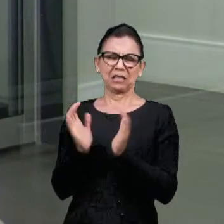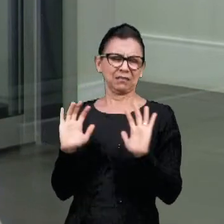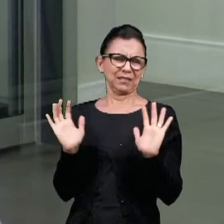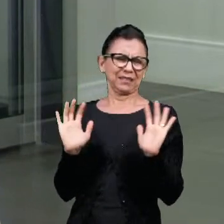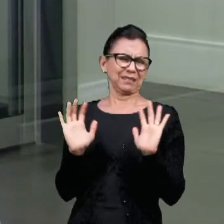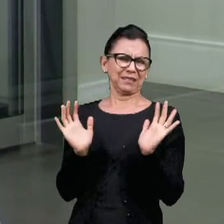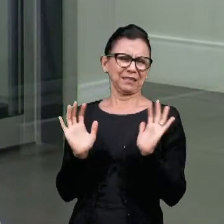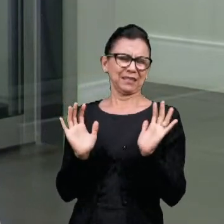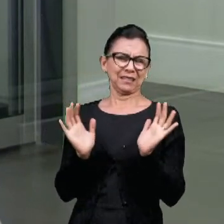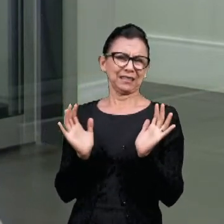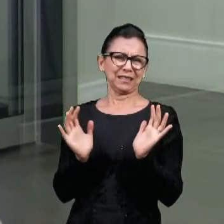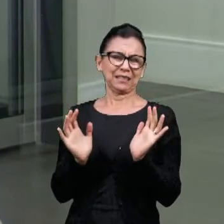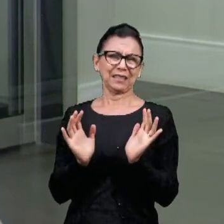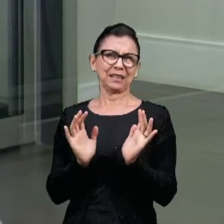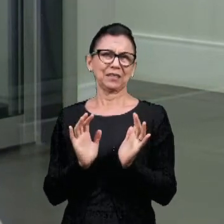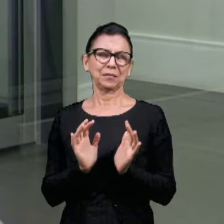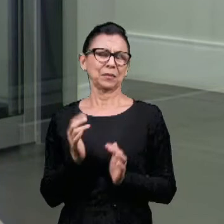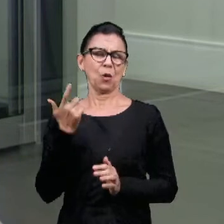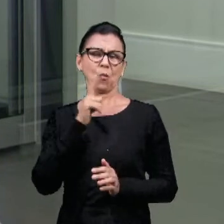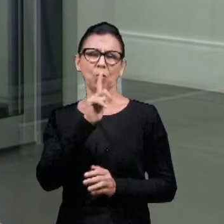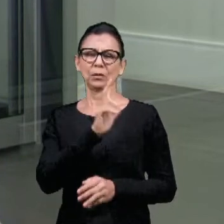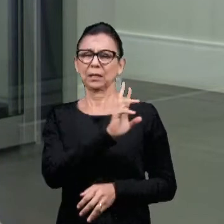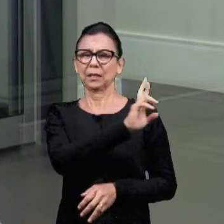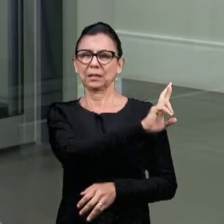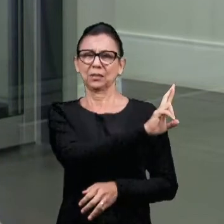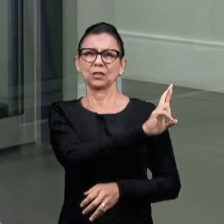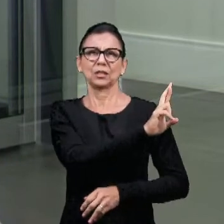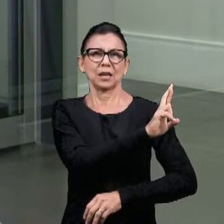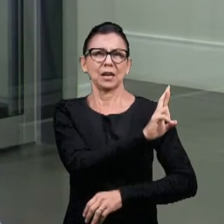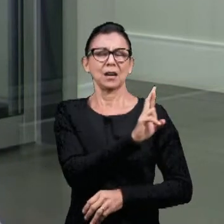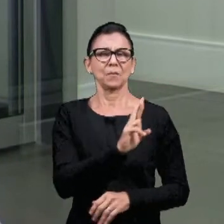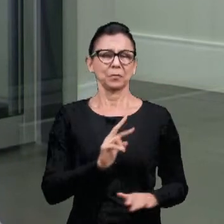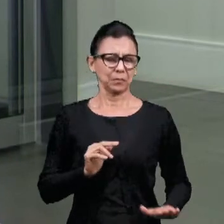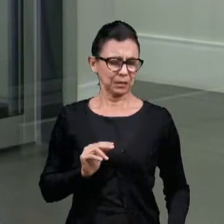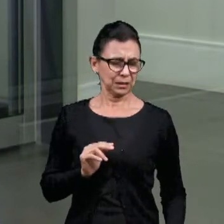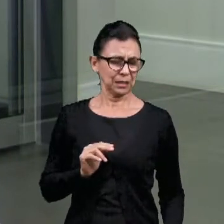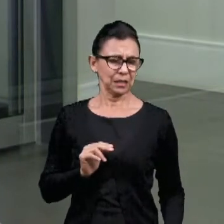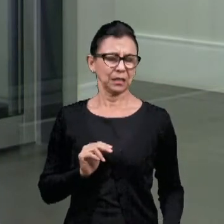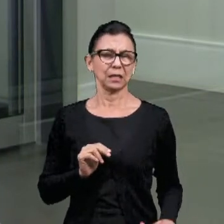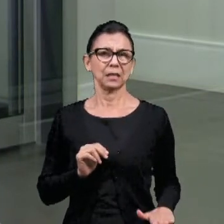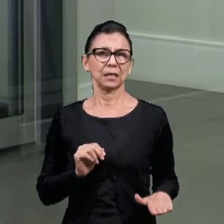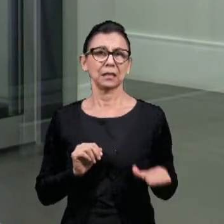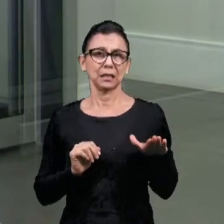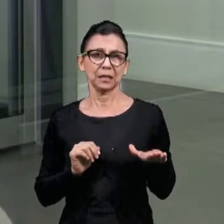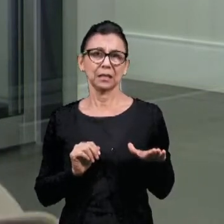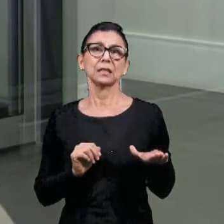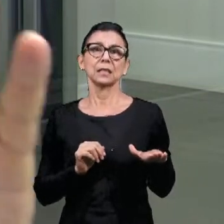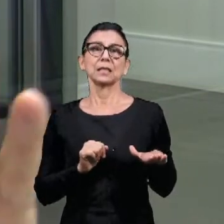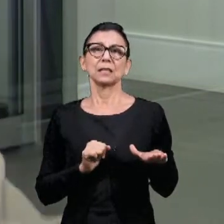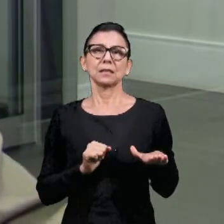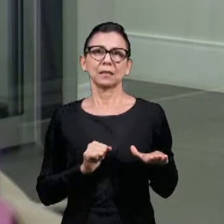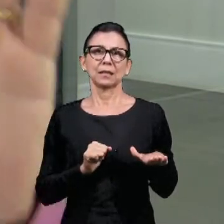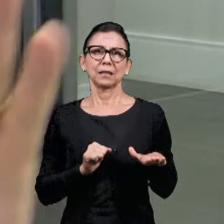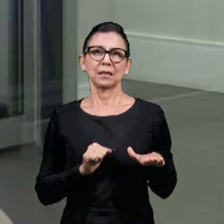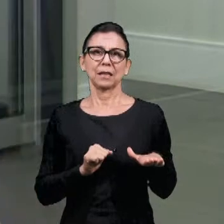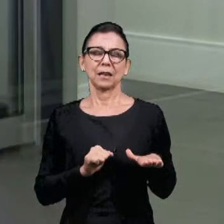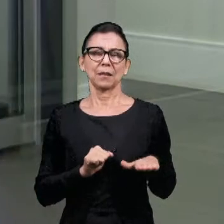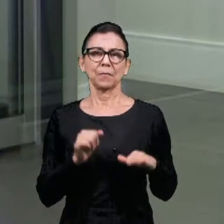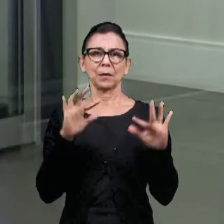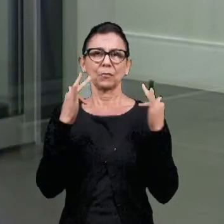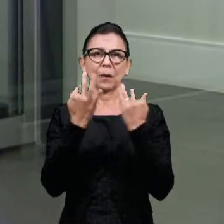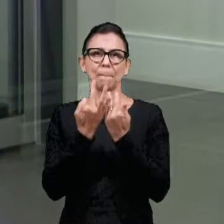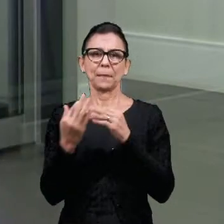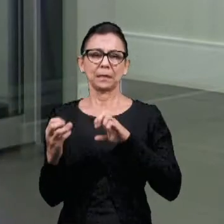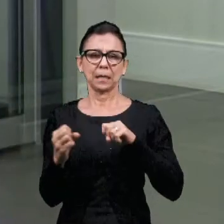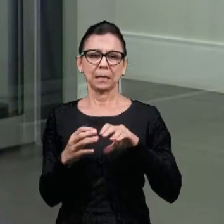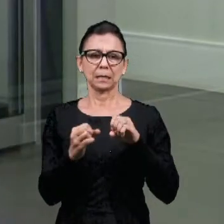origem. Nós aprendemos desde criança a resistir os evangélicos, né? Não tinha